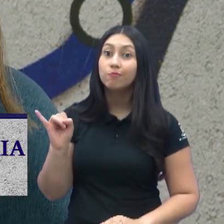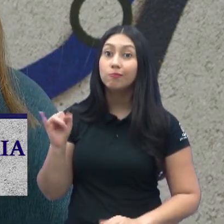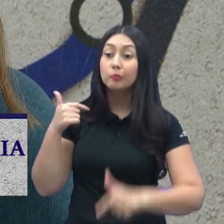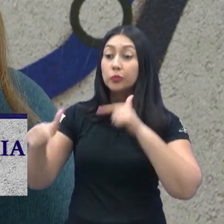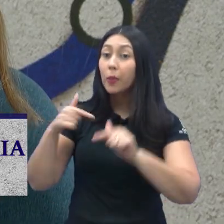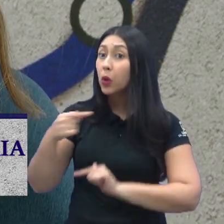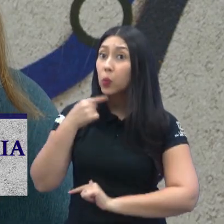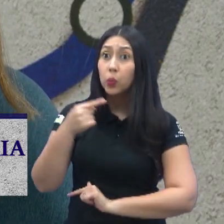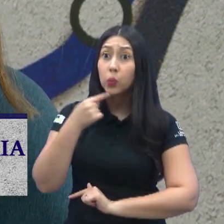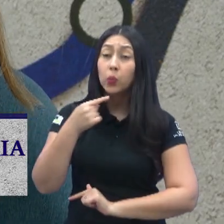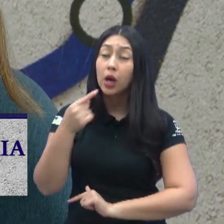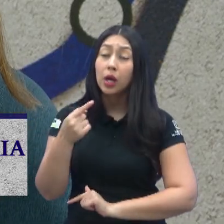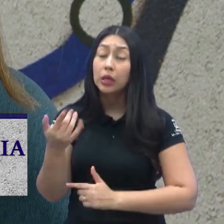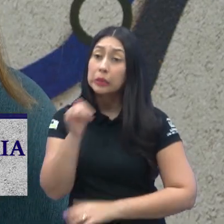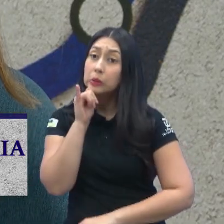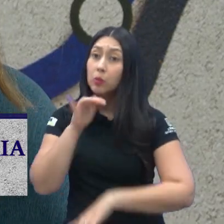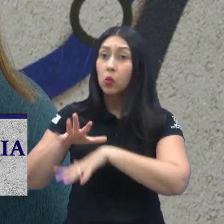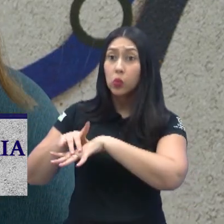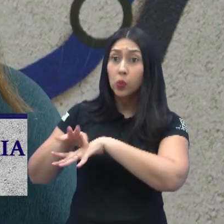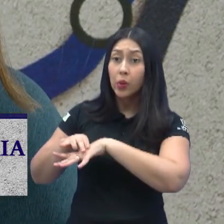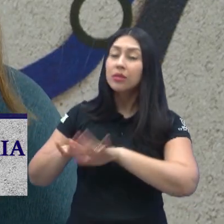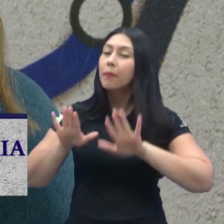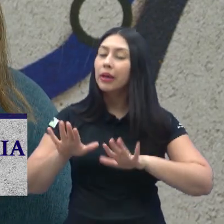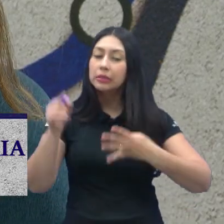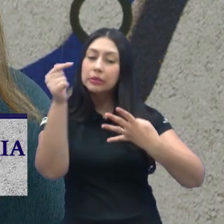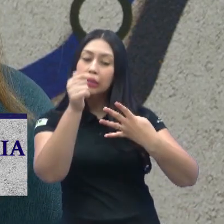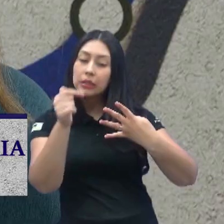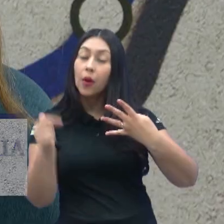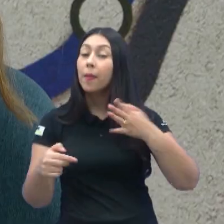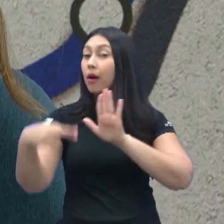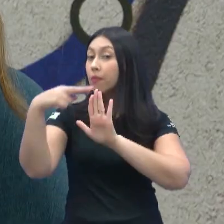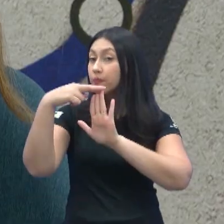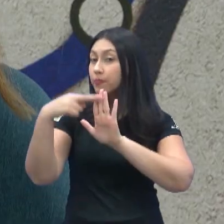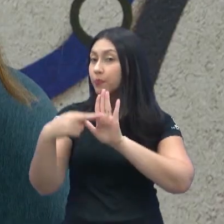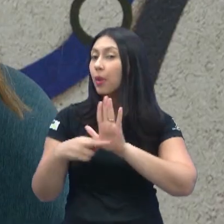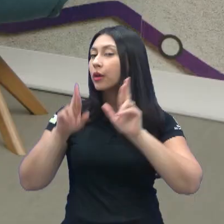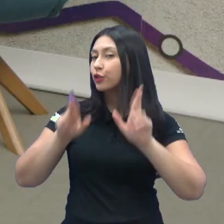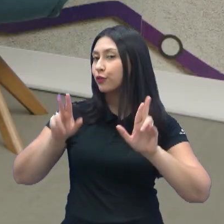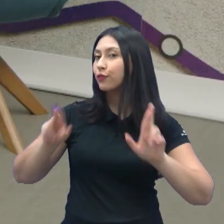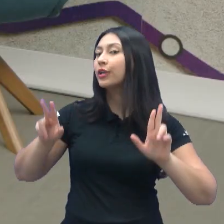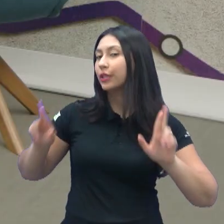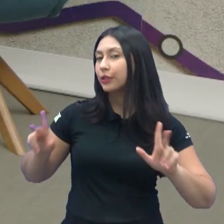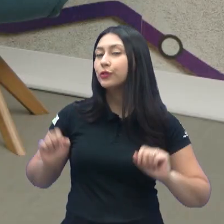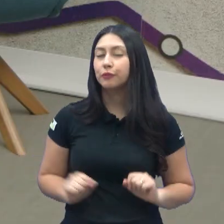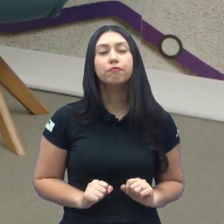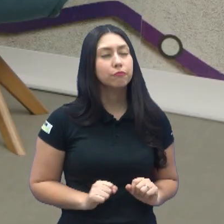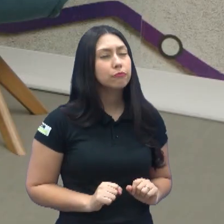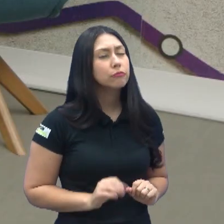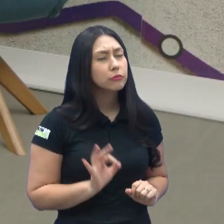alguma doença, e cada uma tem a sua regra própria, né, mas são esses 4 tipos. Certo,